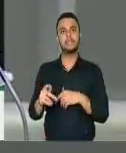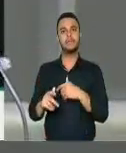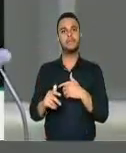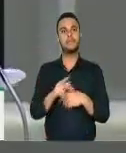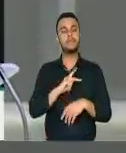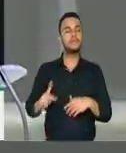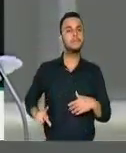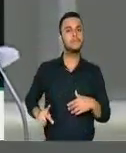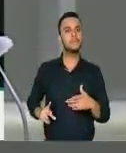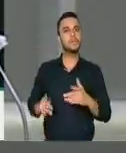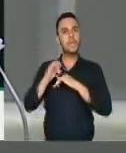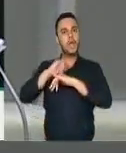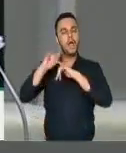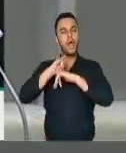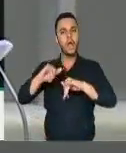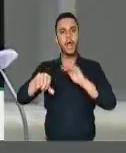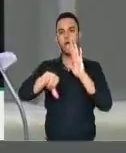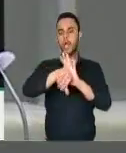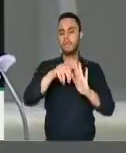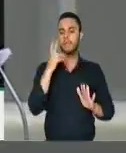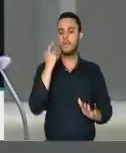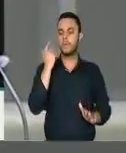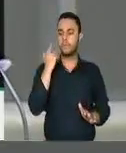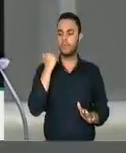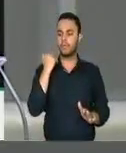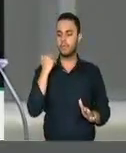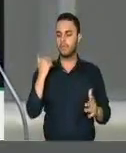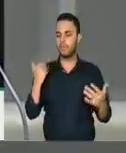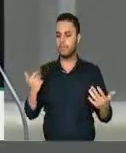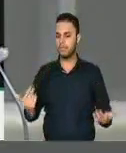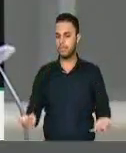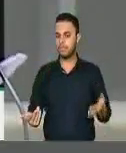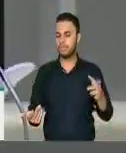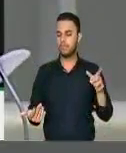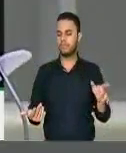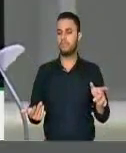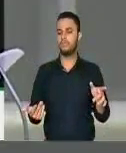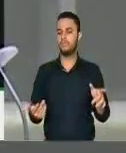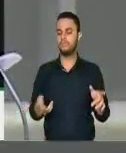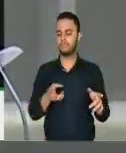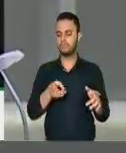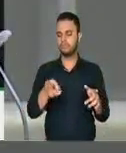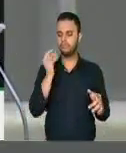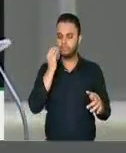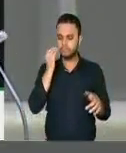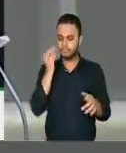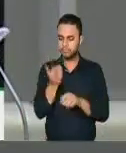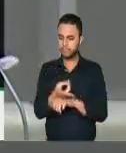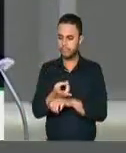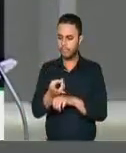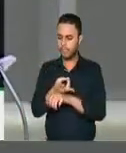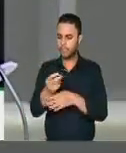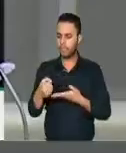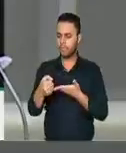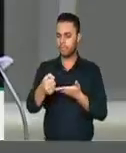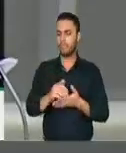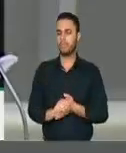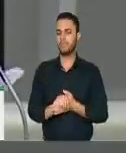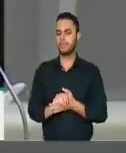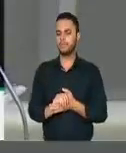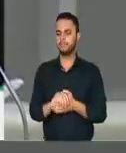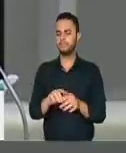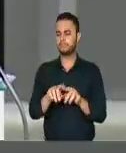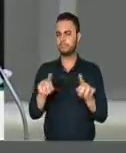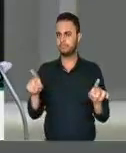comum. A cada episódio, abre os cofres em busca de apoio. Mas eu tenho certeza que